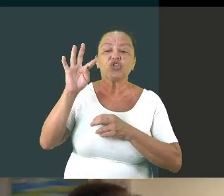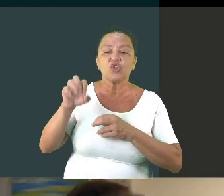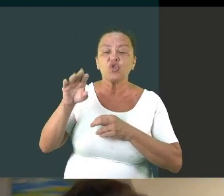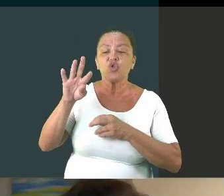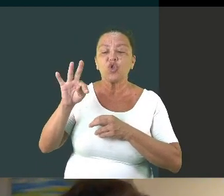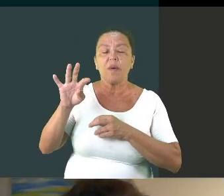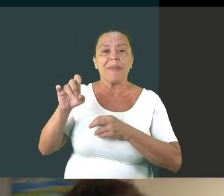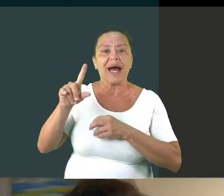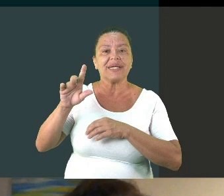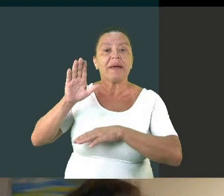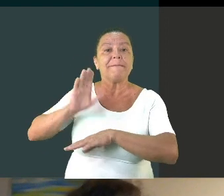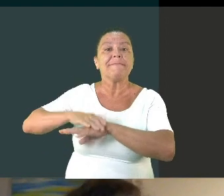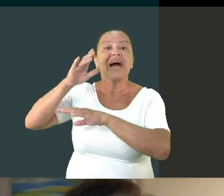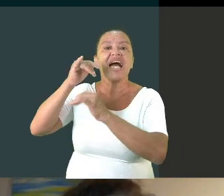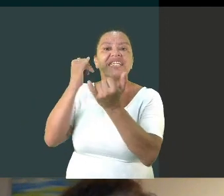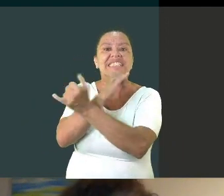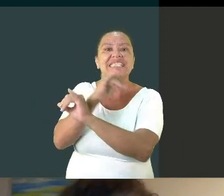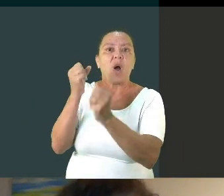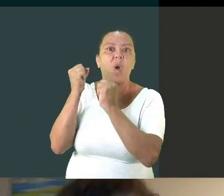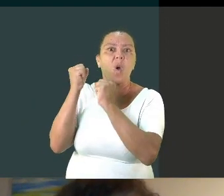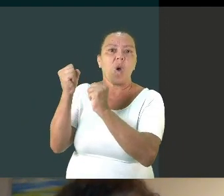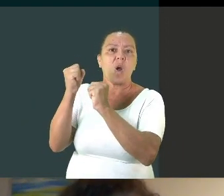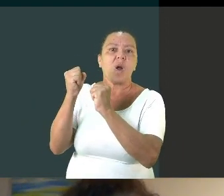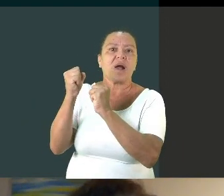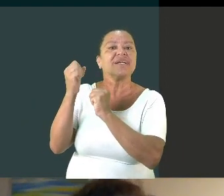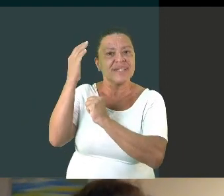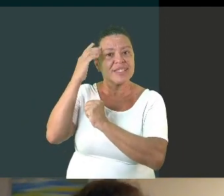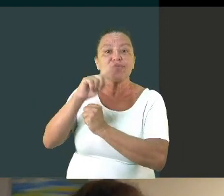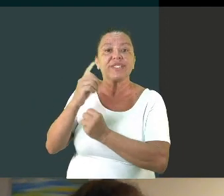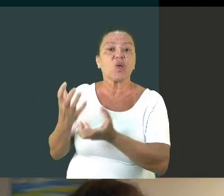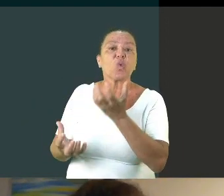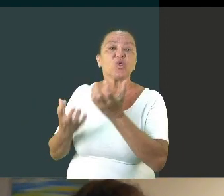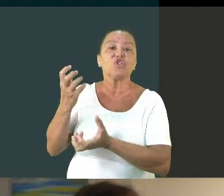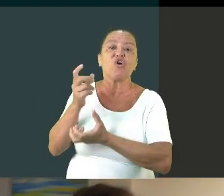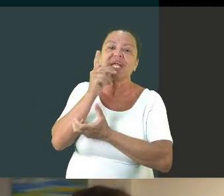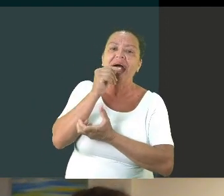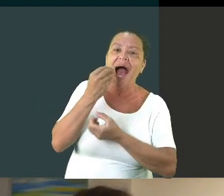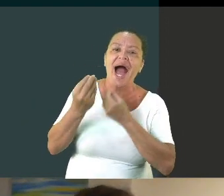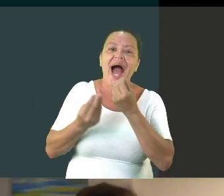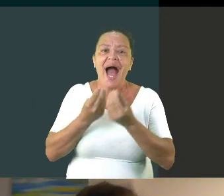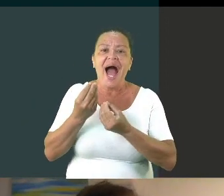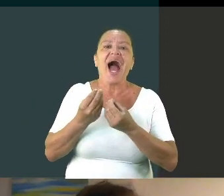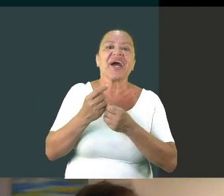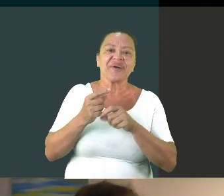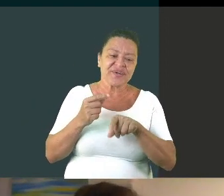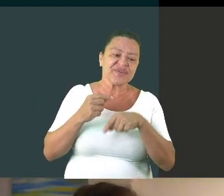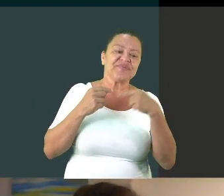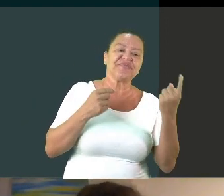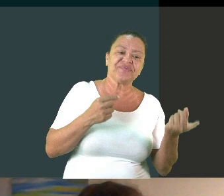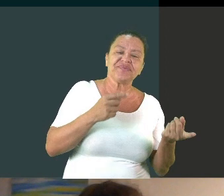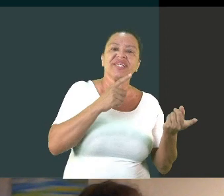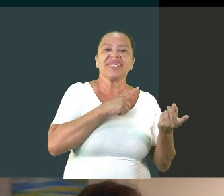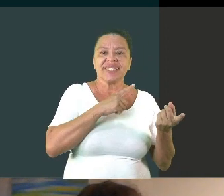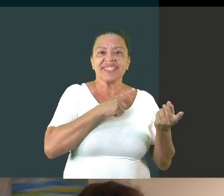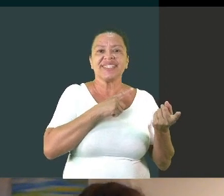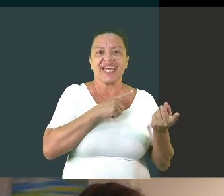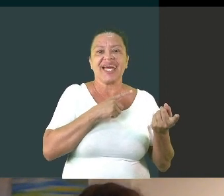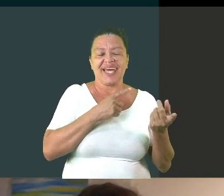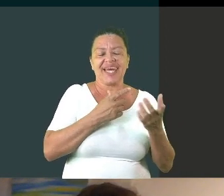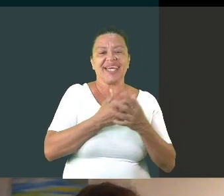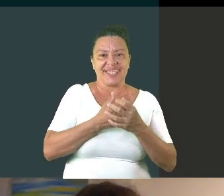emitindo mais energia, mais vitalidade, mais fluido vital. Ao lado, a gente tem aqui na